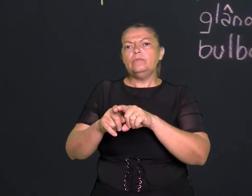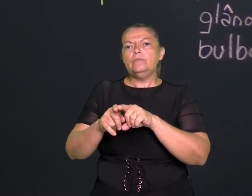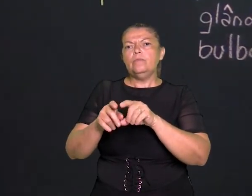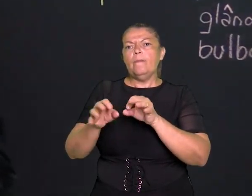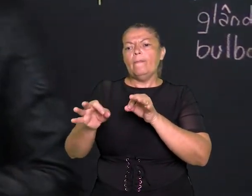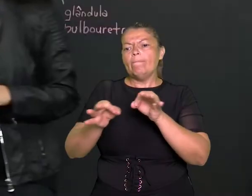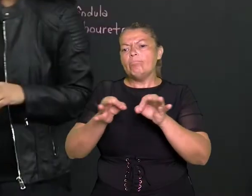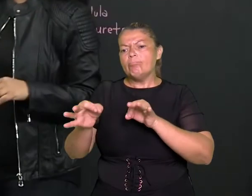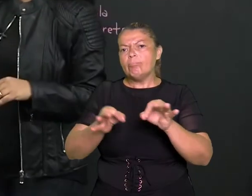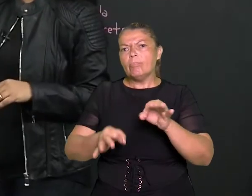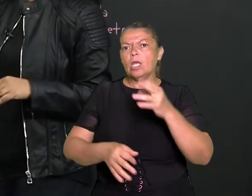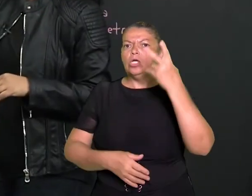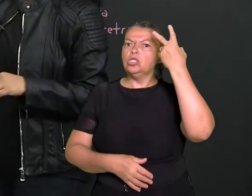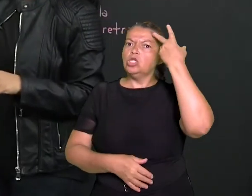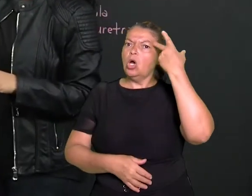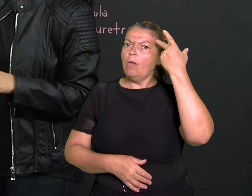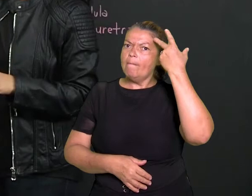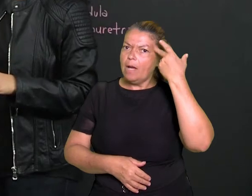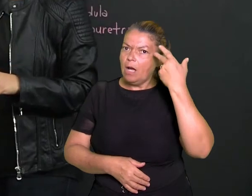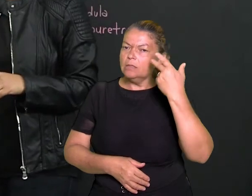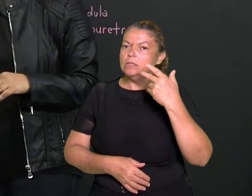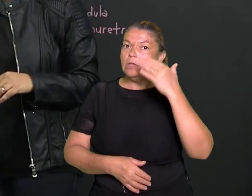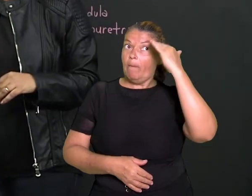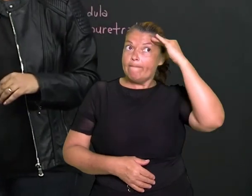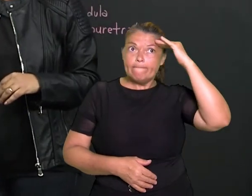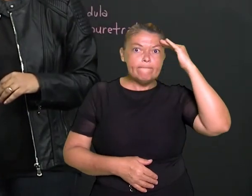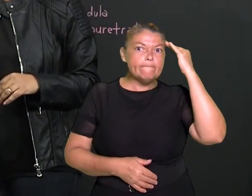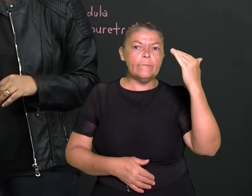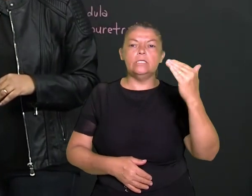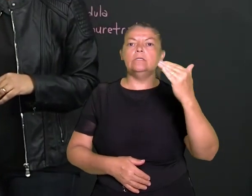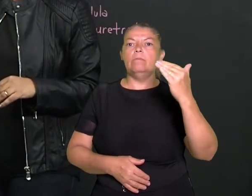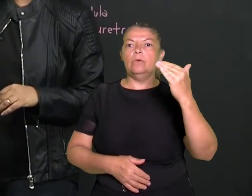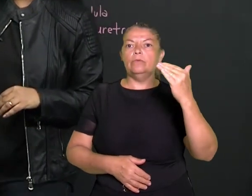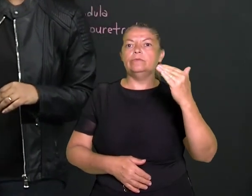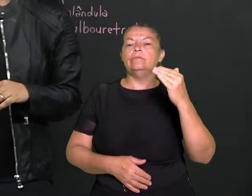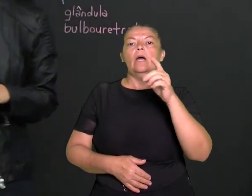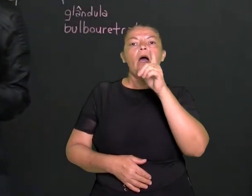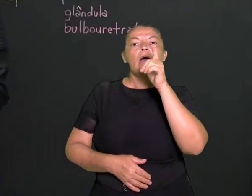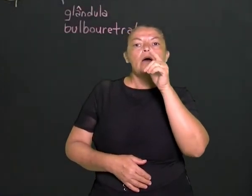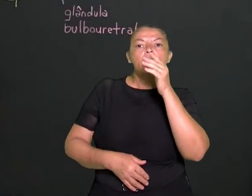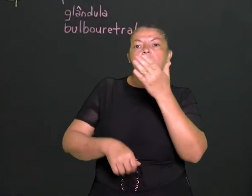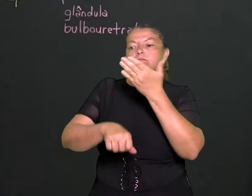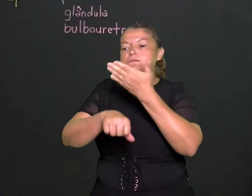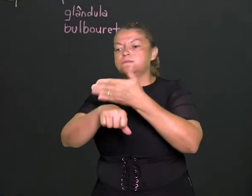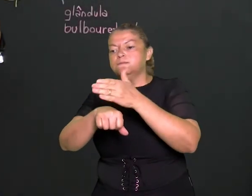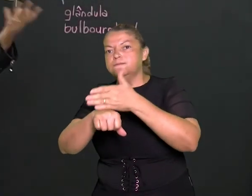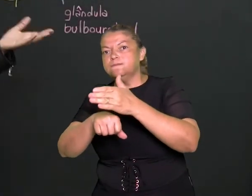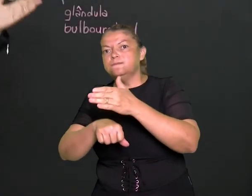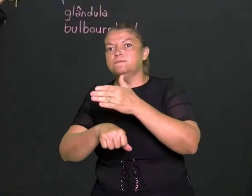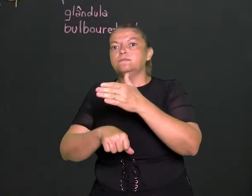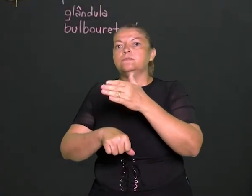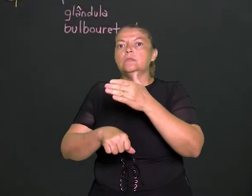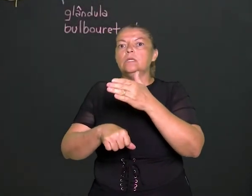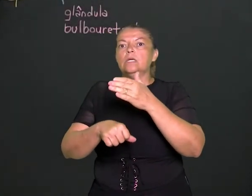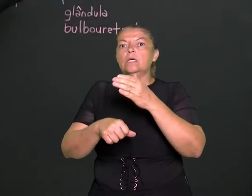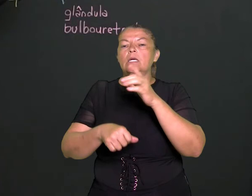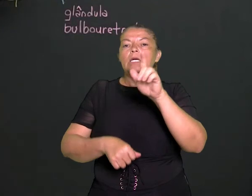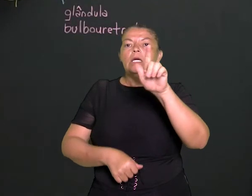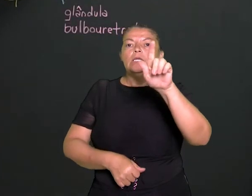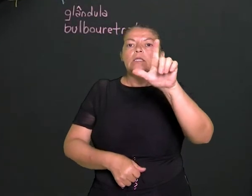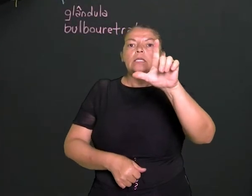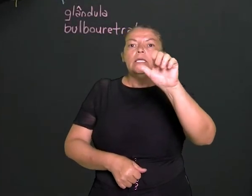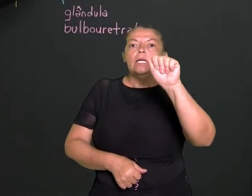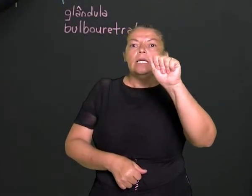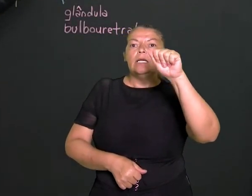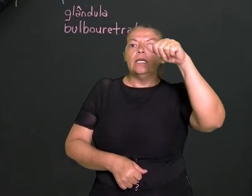Tranquilo? Repassamos então as partes principais, as secreções, a importância dessas